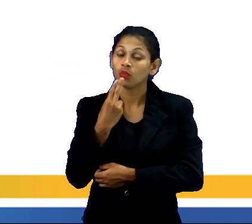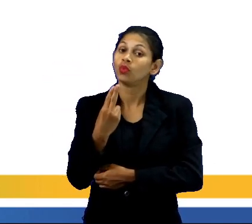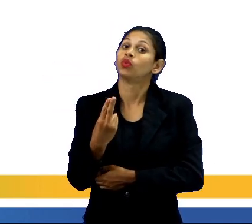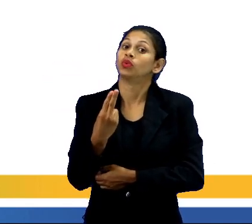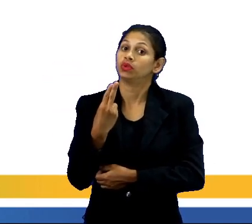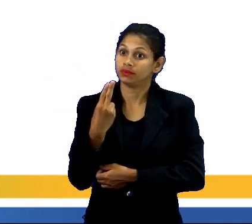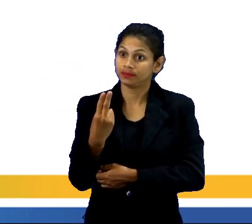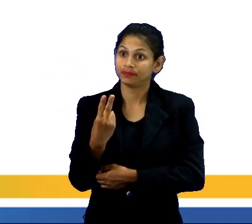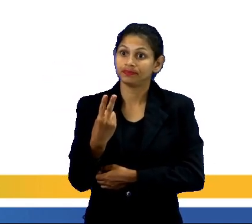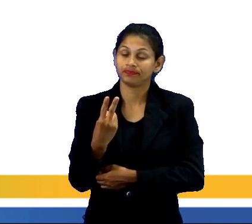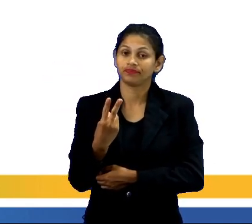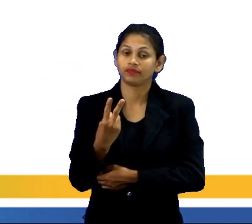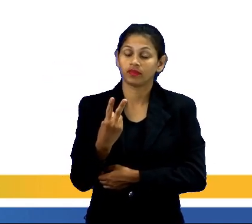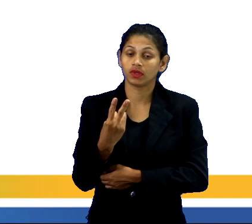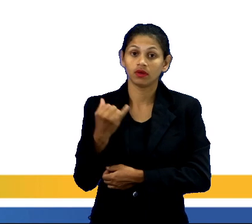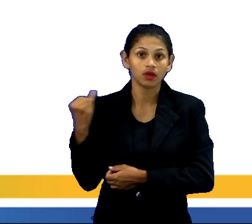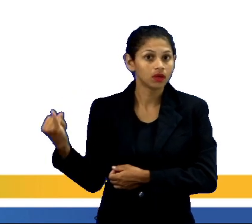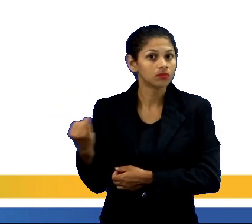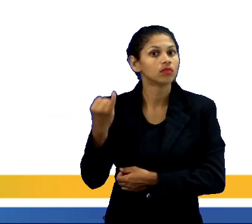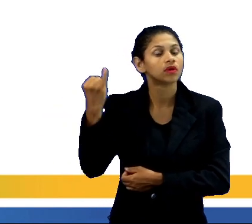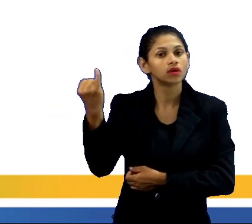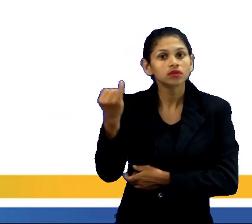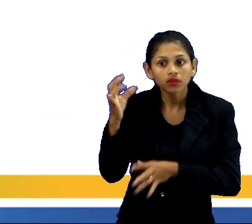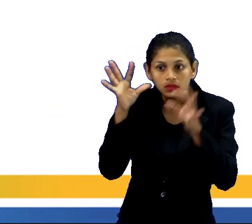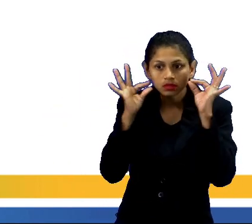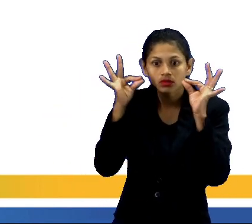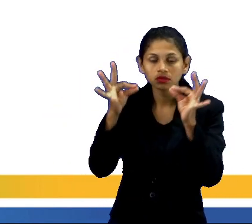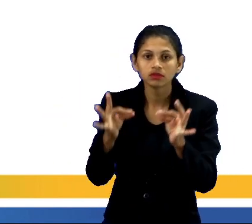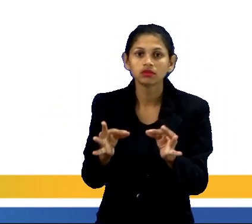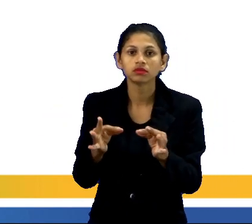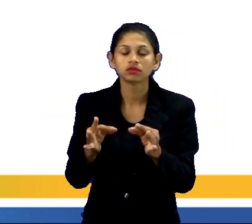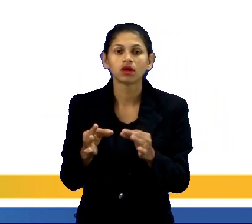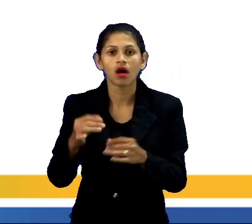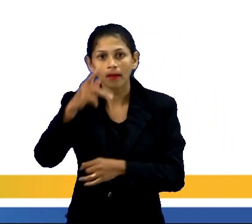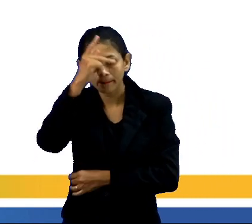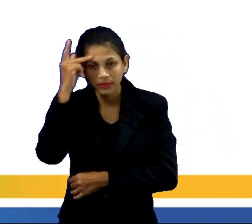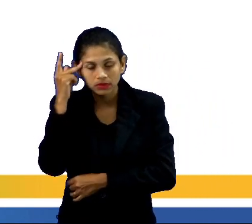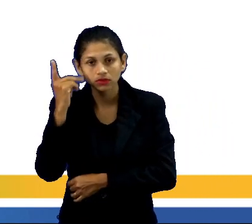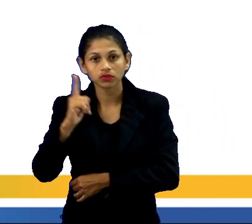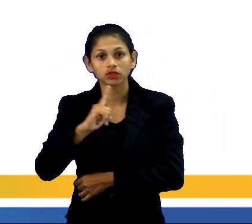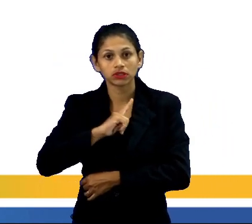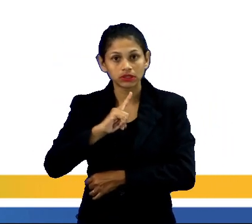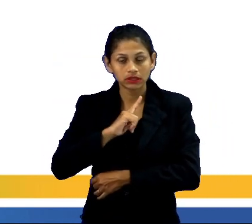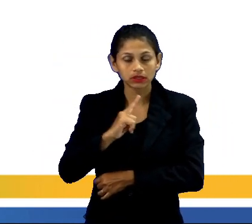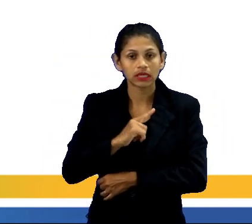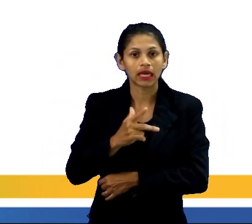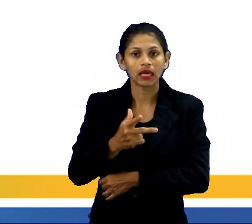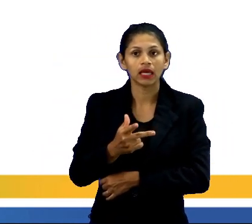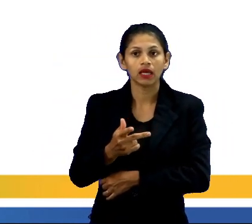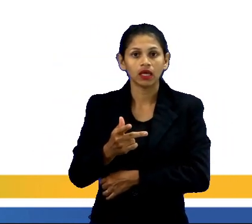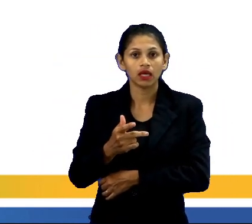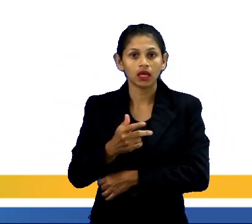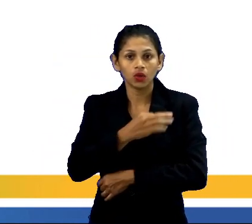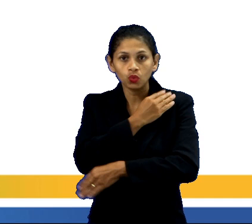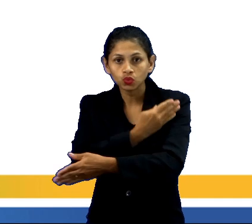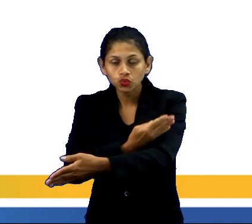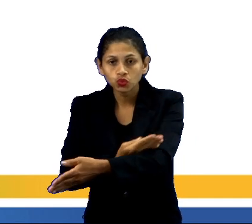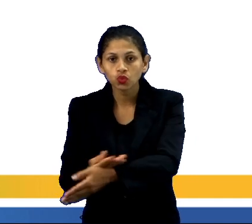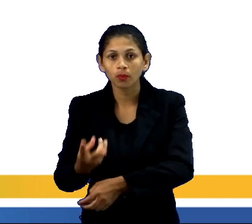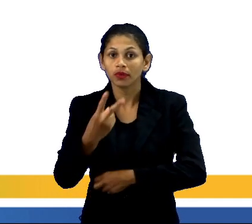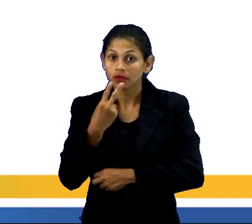muito importante. Pessoas que tiveram um hábito ali de tabagismo durante a vida, elas têm